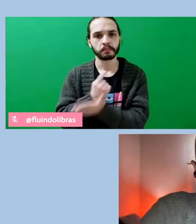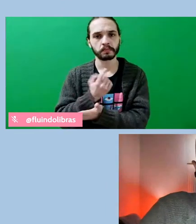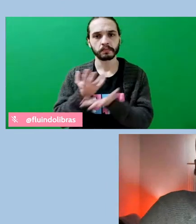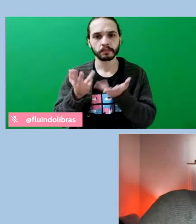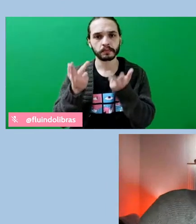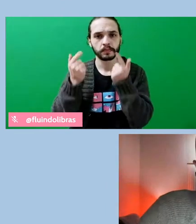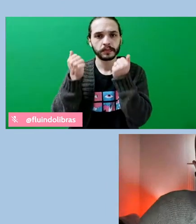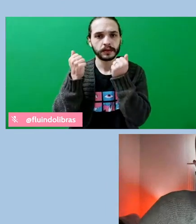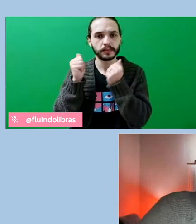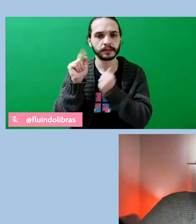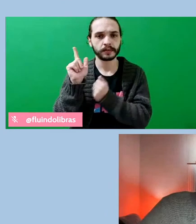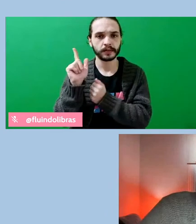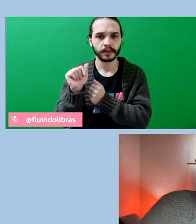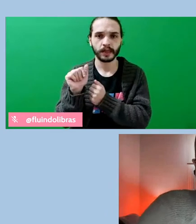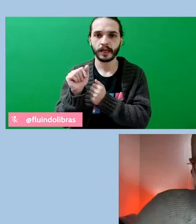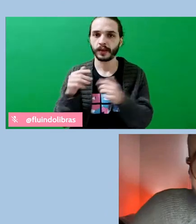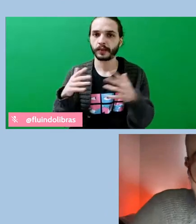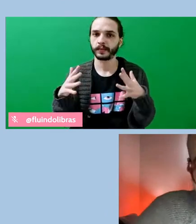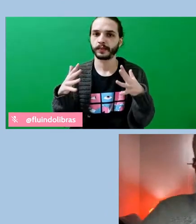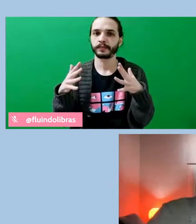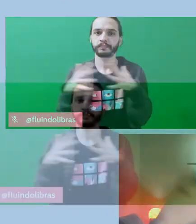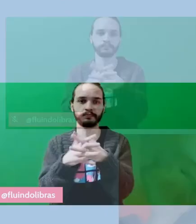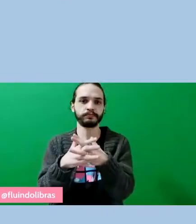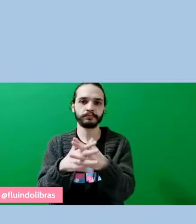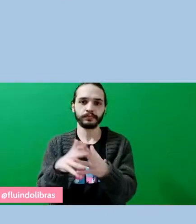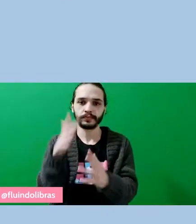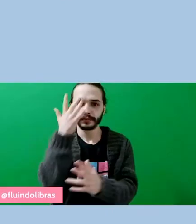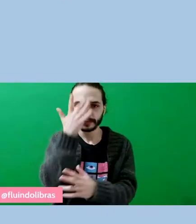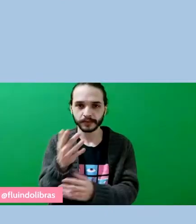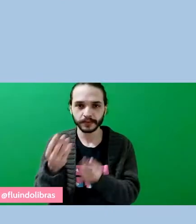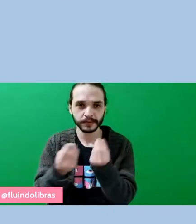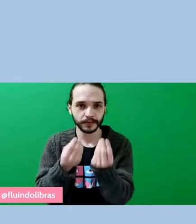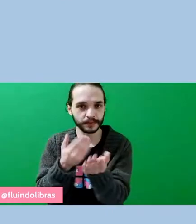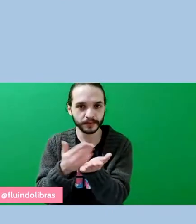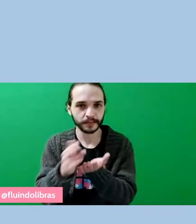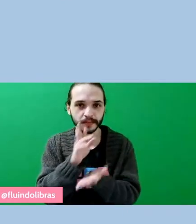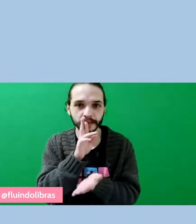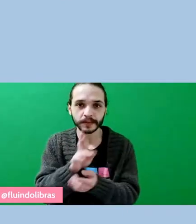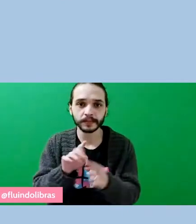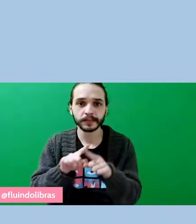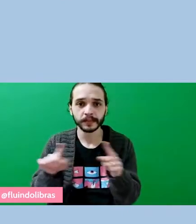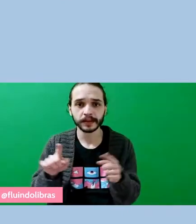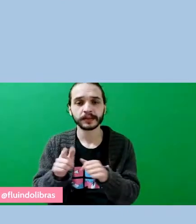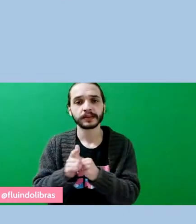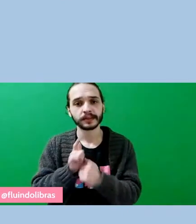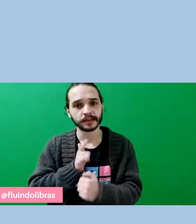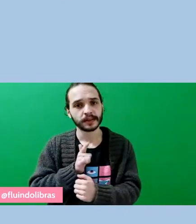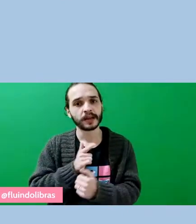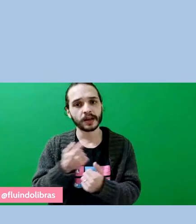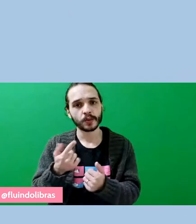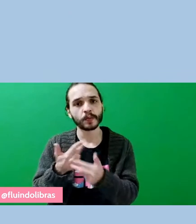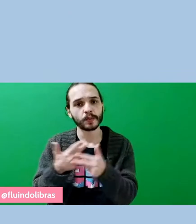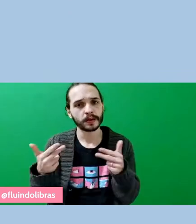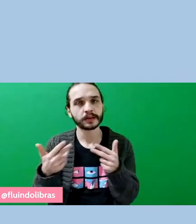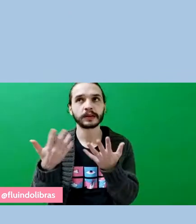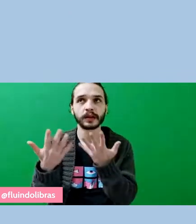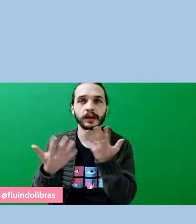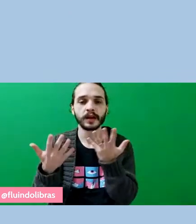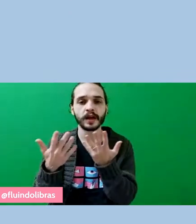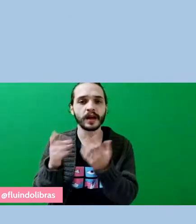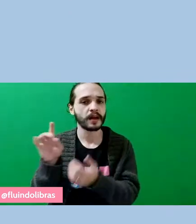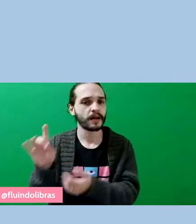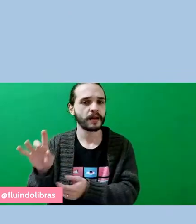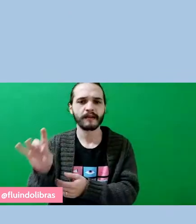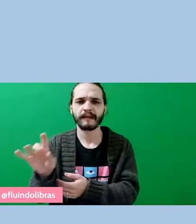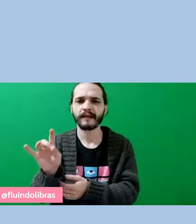ser ultra complexa, não saberia nem direito por onde começar, mas eu acho que tem alguns pontos. Não, é que tem alguma. É que realmente cada. É o velho, cada caso é um